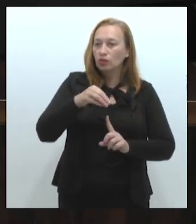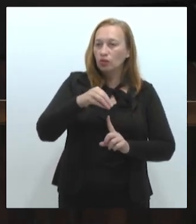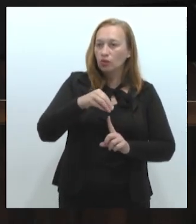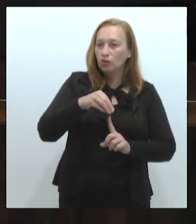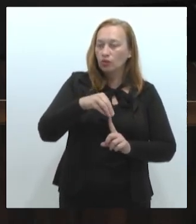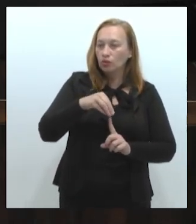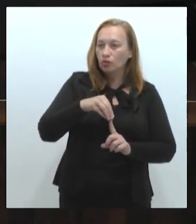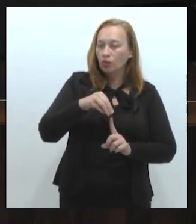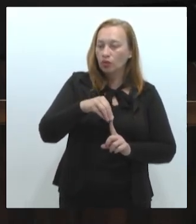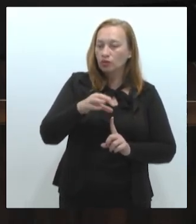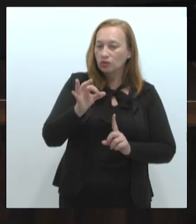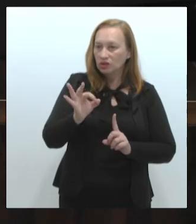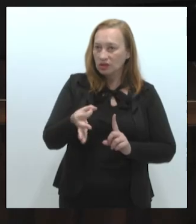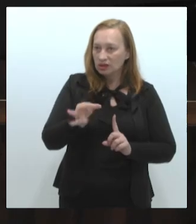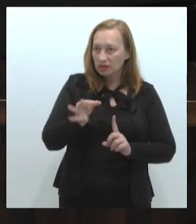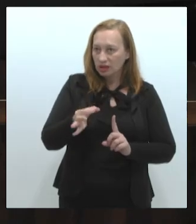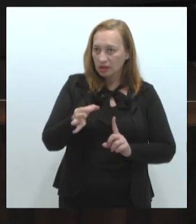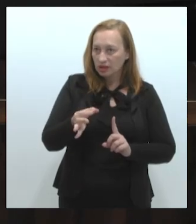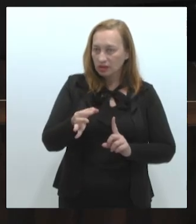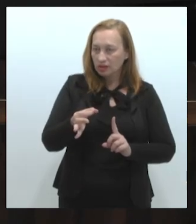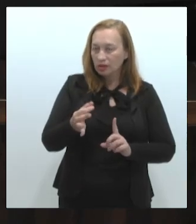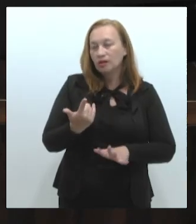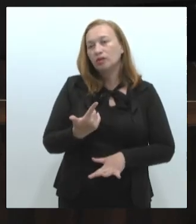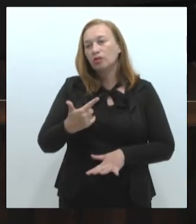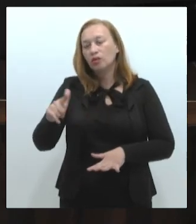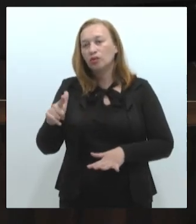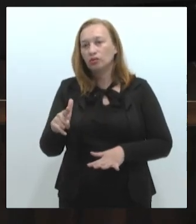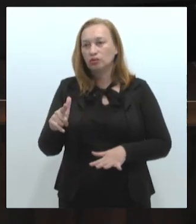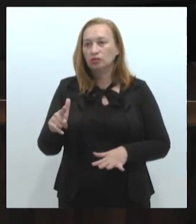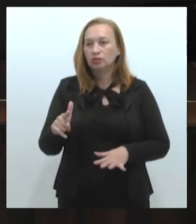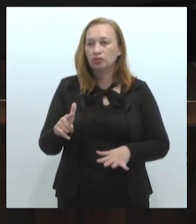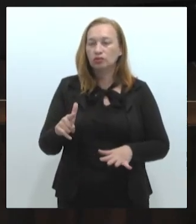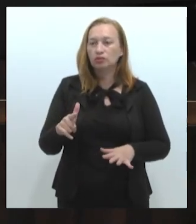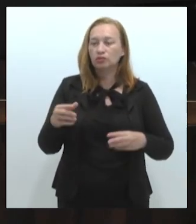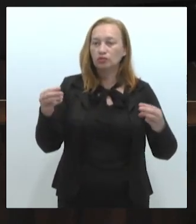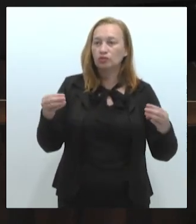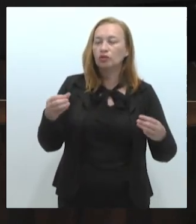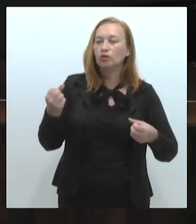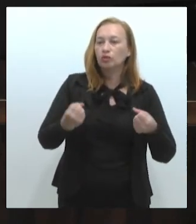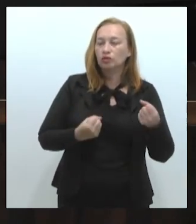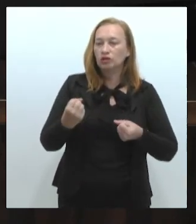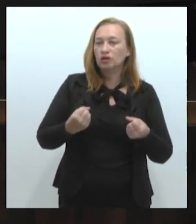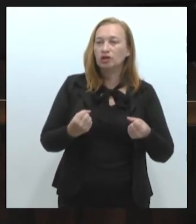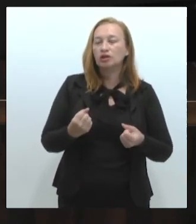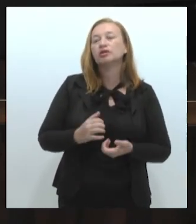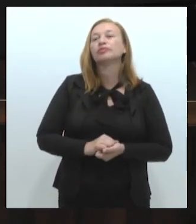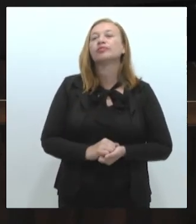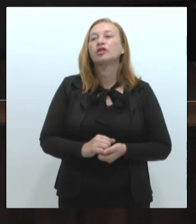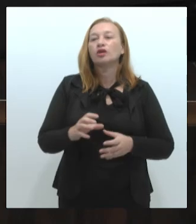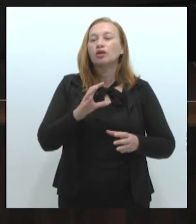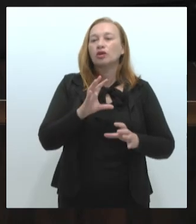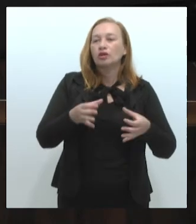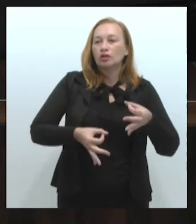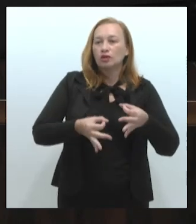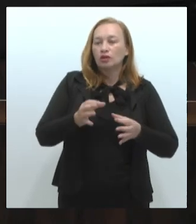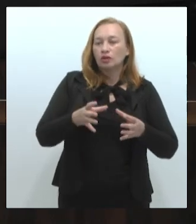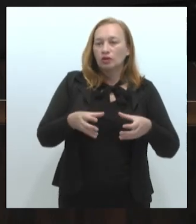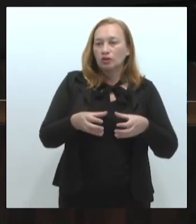demais motoristas e dar outras providências. Pareceres das comissões de Constituição e Justiça